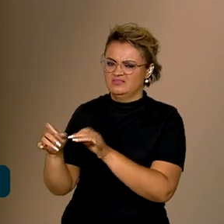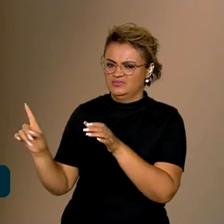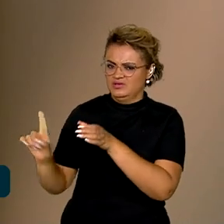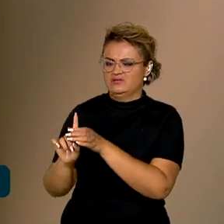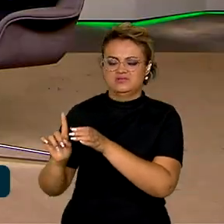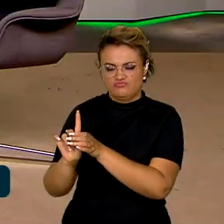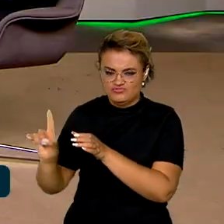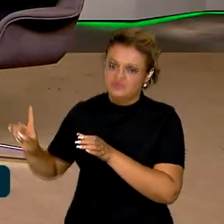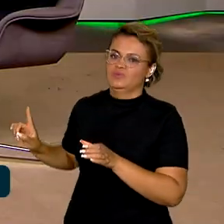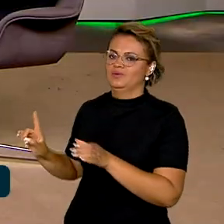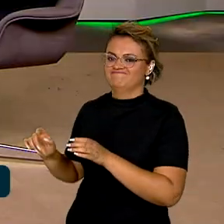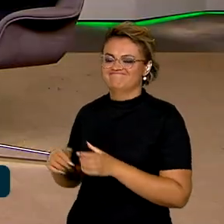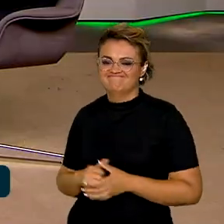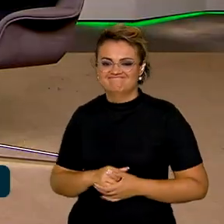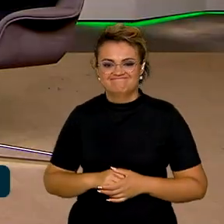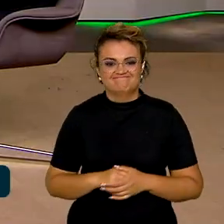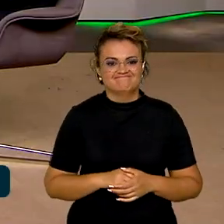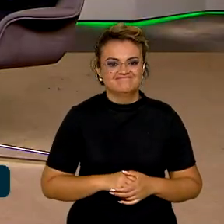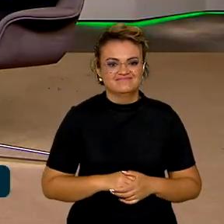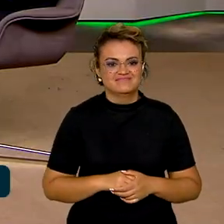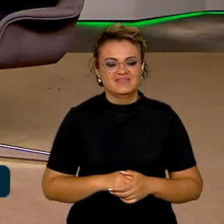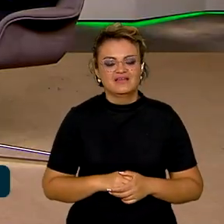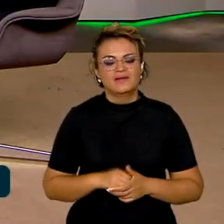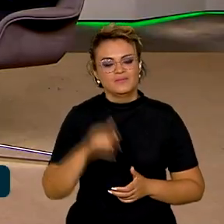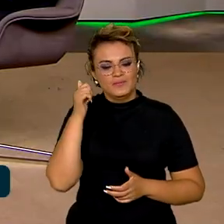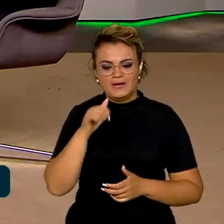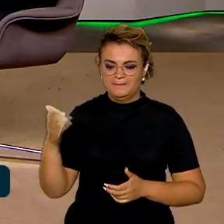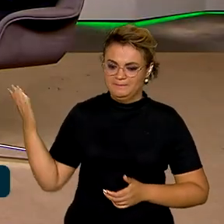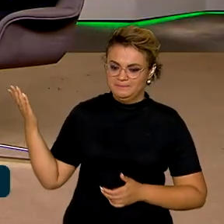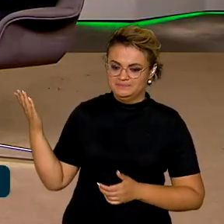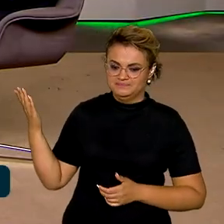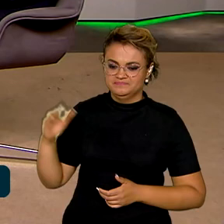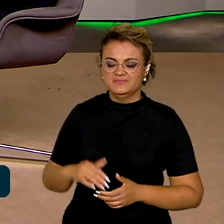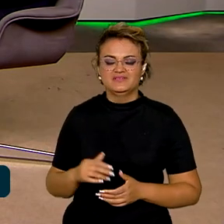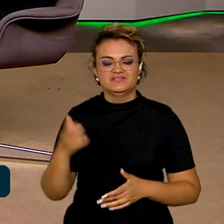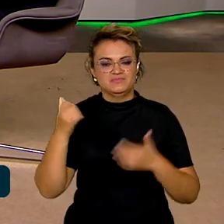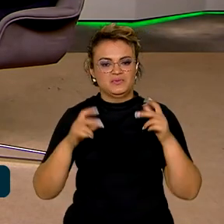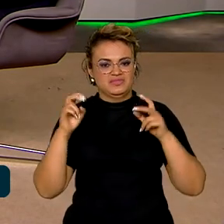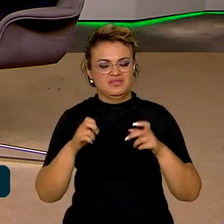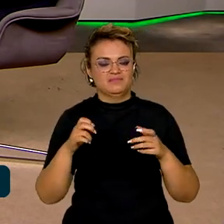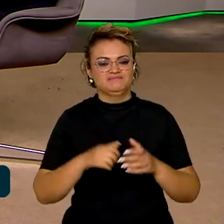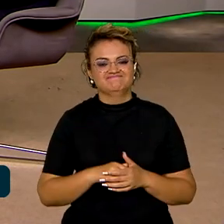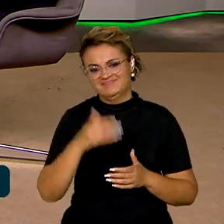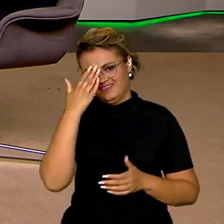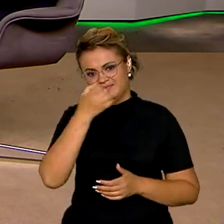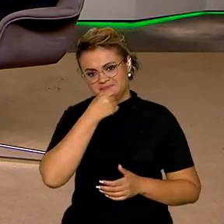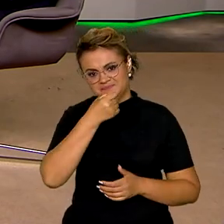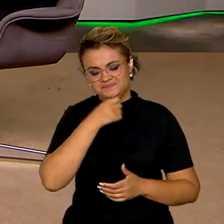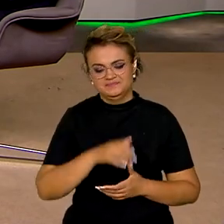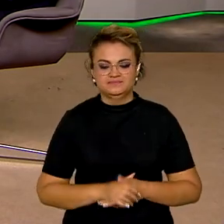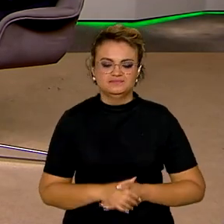organizado. Muito bom. Marta Machado, secretária nacional de Políticas sobre Drogas, muito obrigado pela entrevista. Obrigada, Roberto.